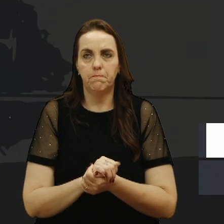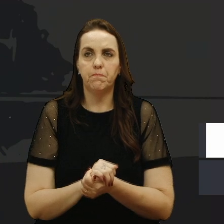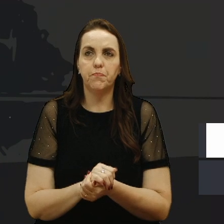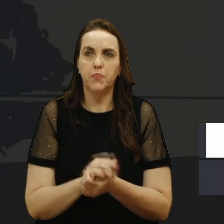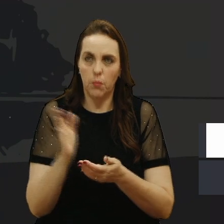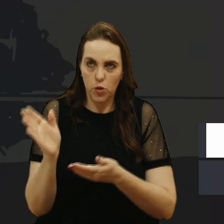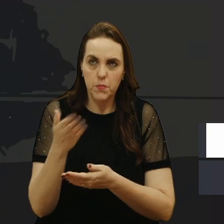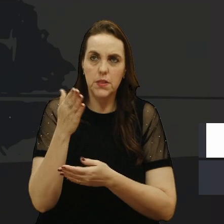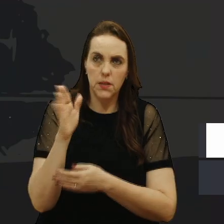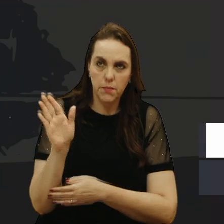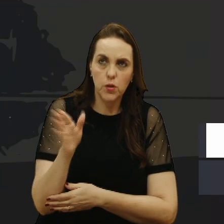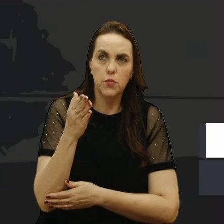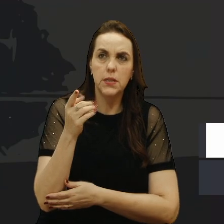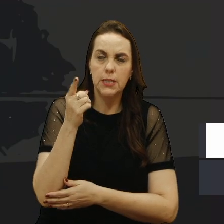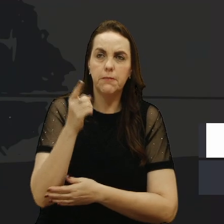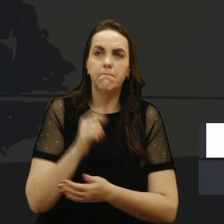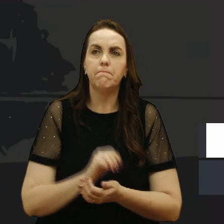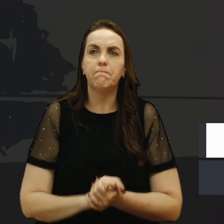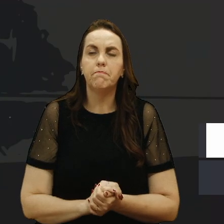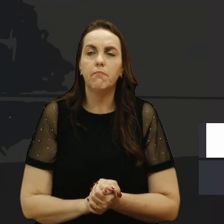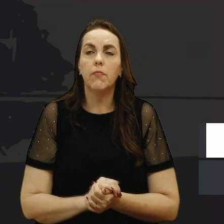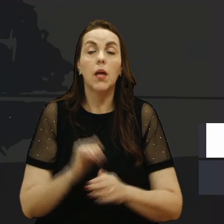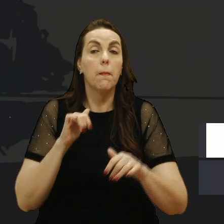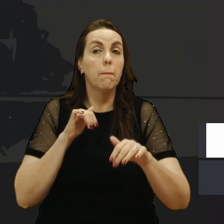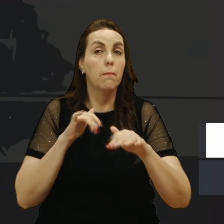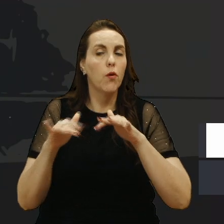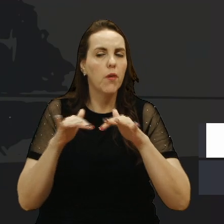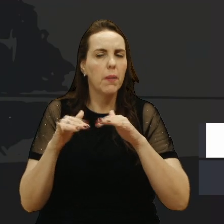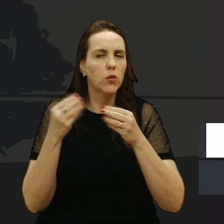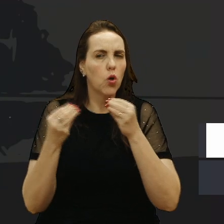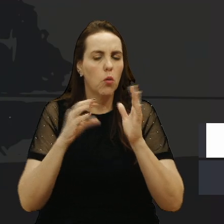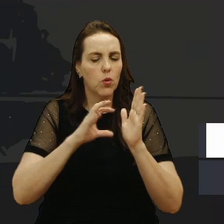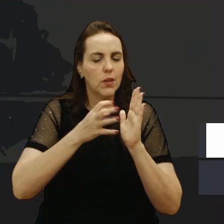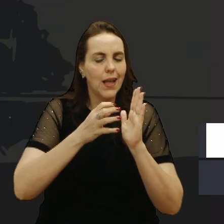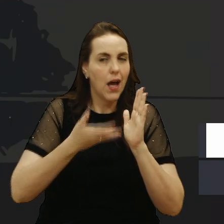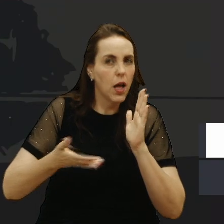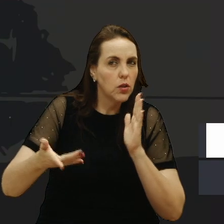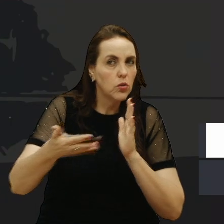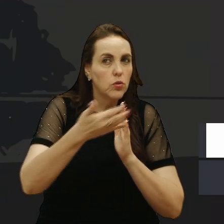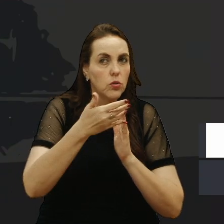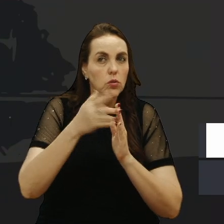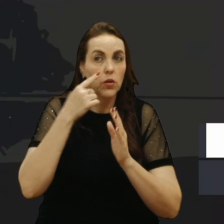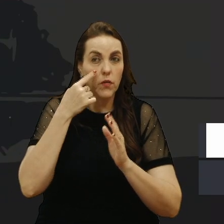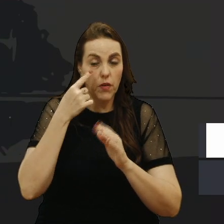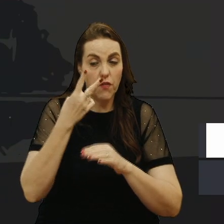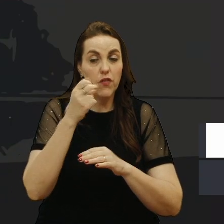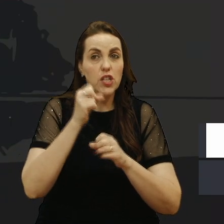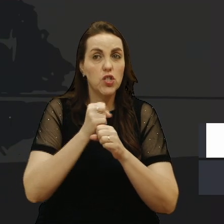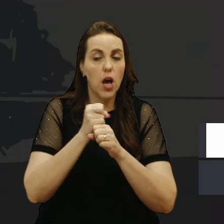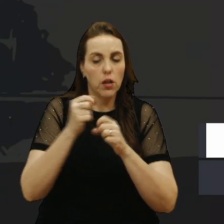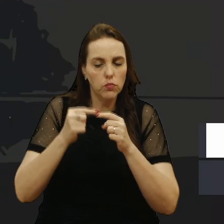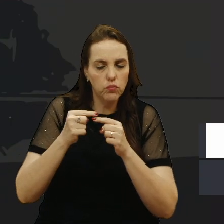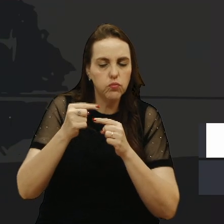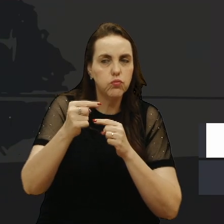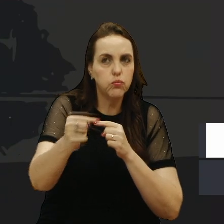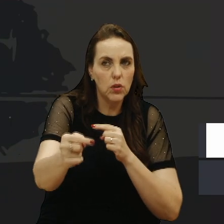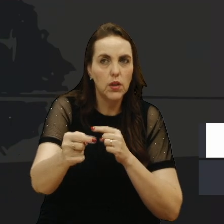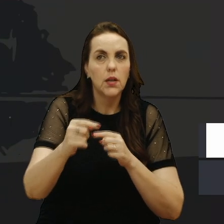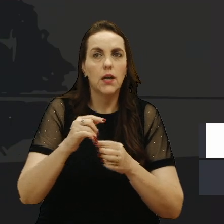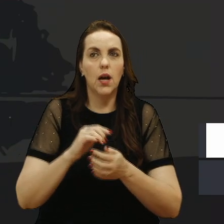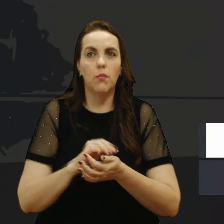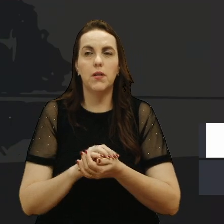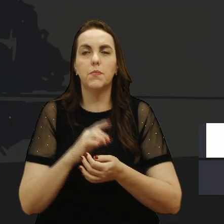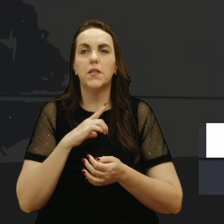Pode passar. Com esses movimentos e com esses dados, a gente consegue projetar isso 20 anos para frente. A gente coloca um crescimento médio